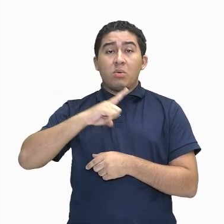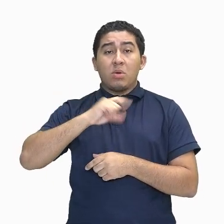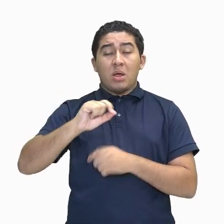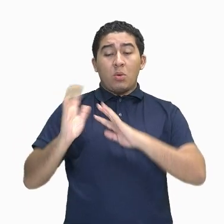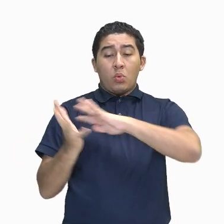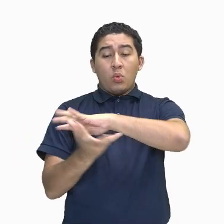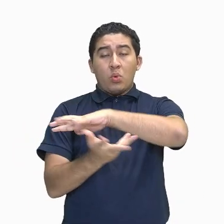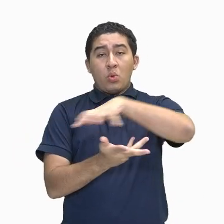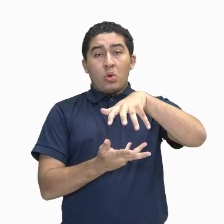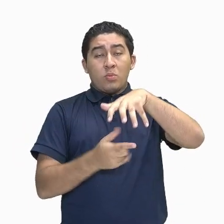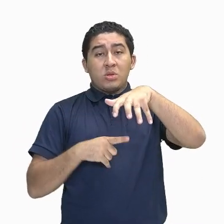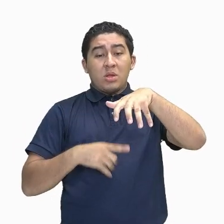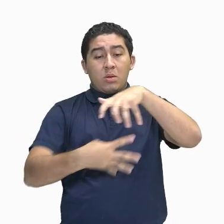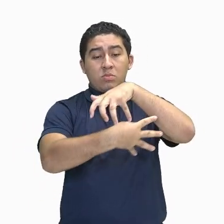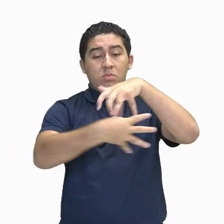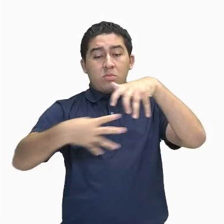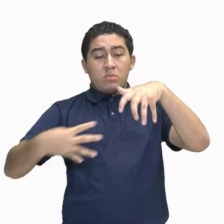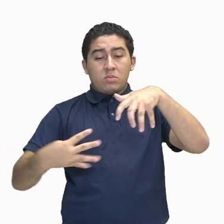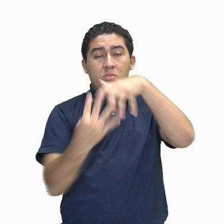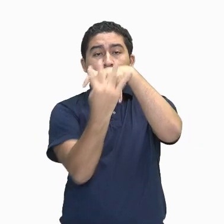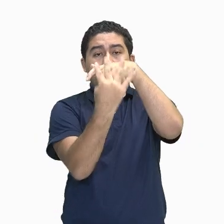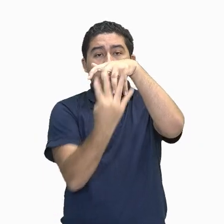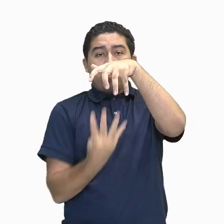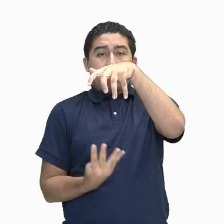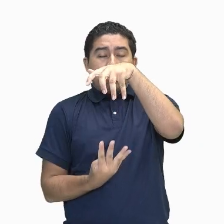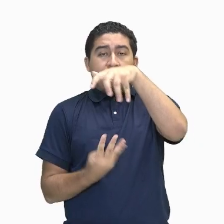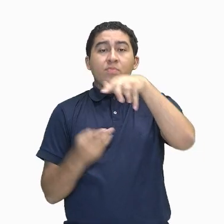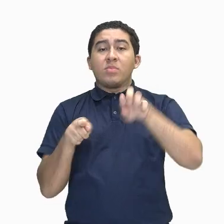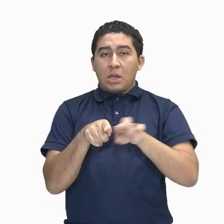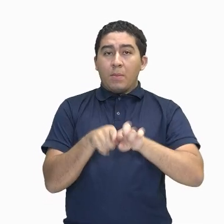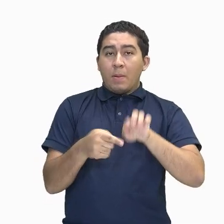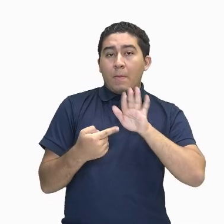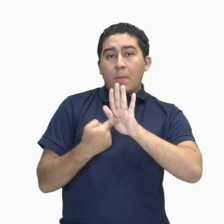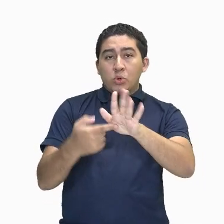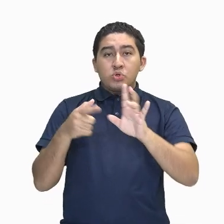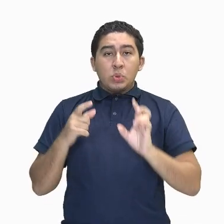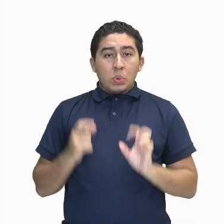sobre o nosso planeta, né? Sobre a Terra. E aí vai definir